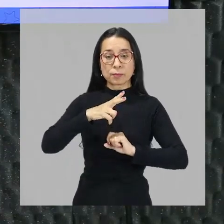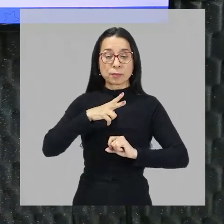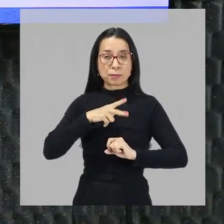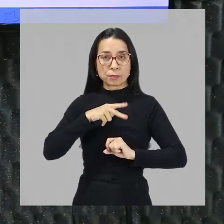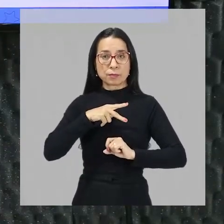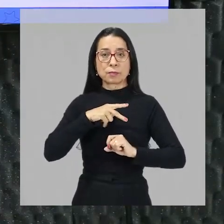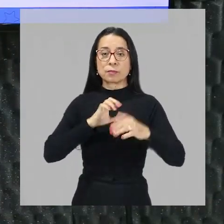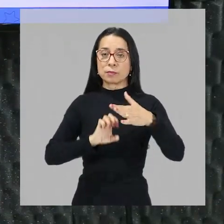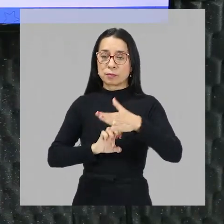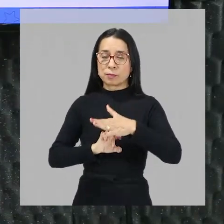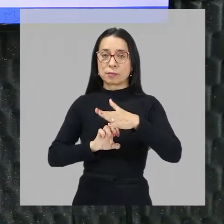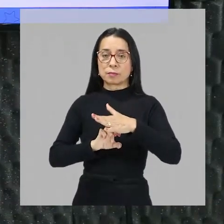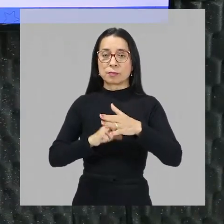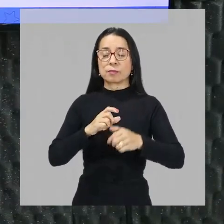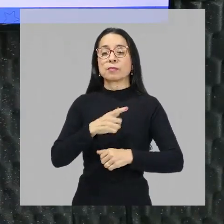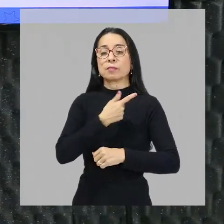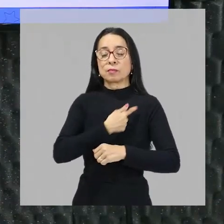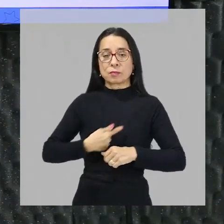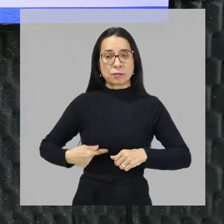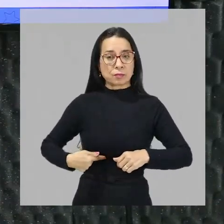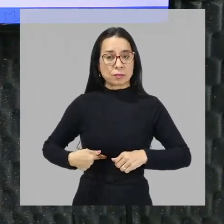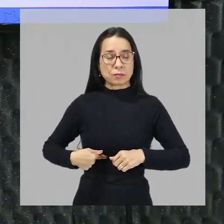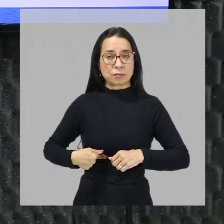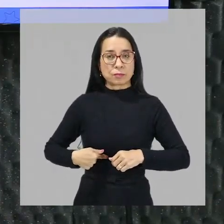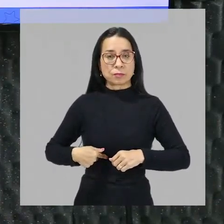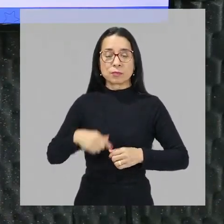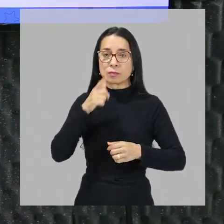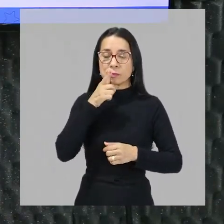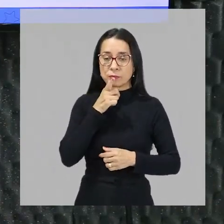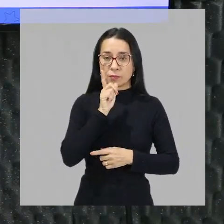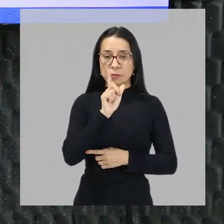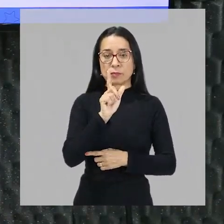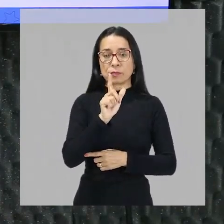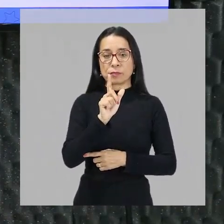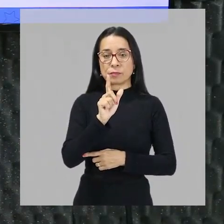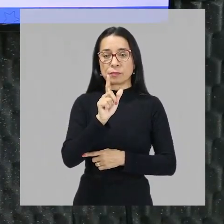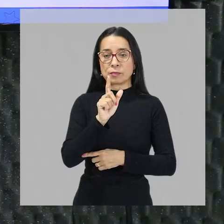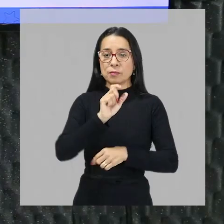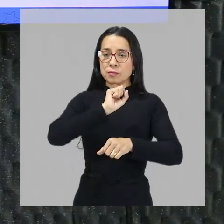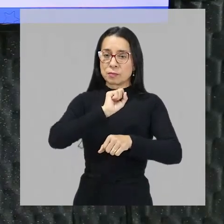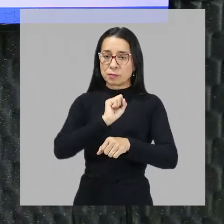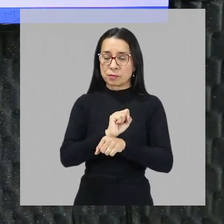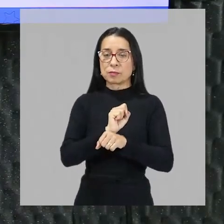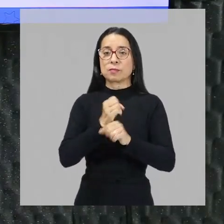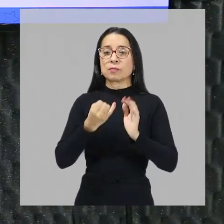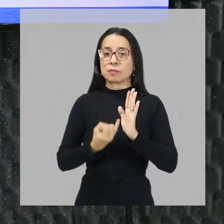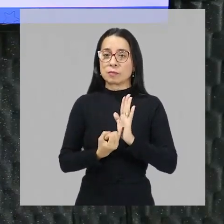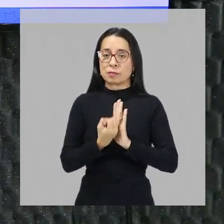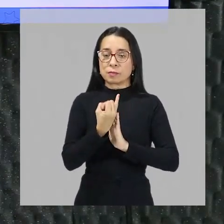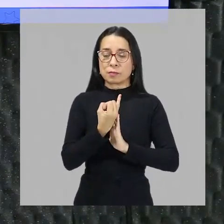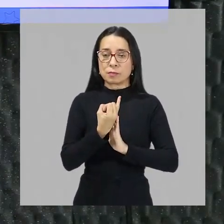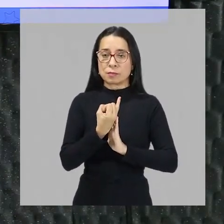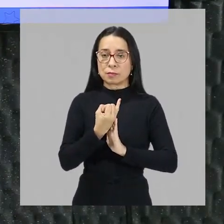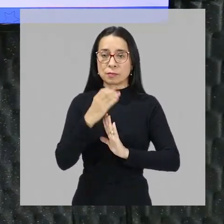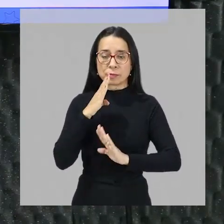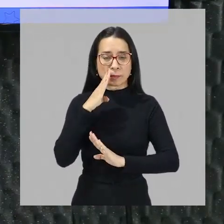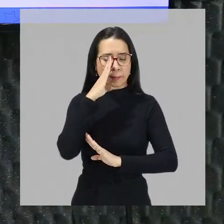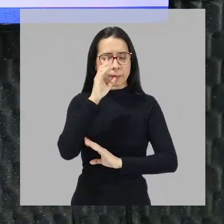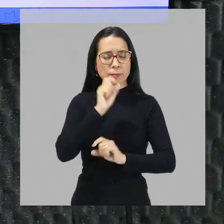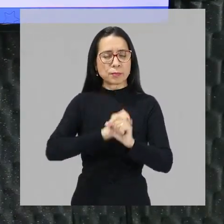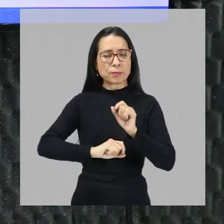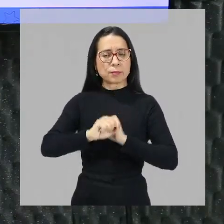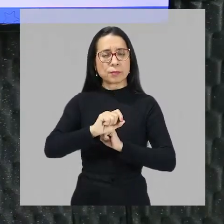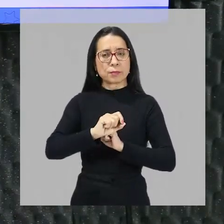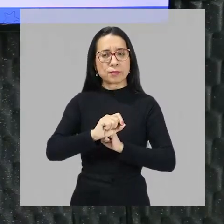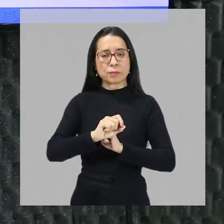que, de certa forma, não podemos negar, conseguiu uma estabilidade inflacionária, principalmente com o Plano Real. Mas à